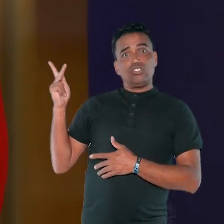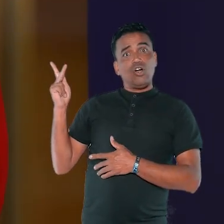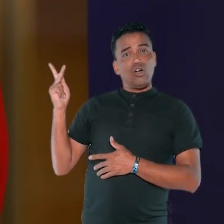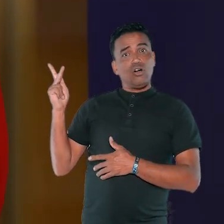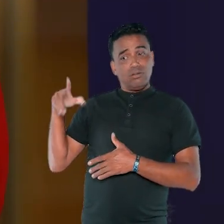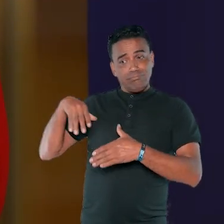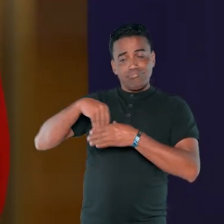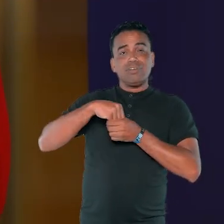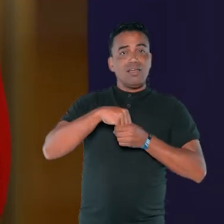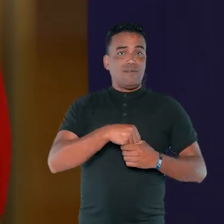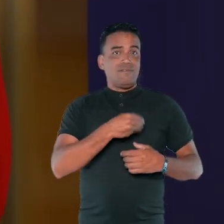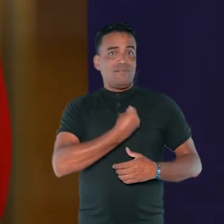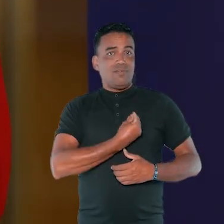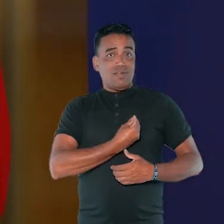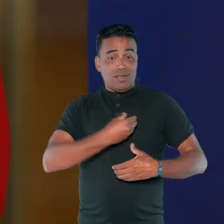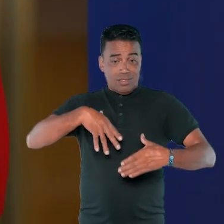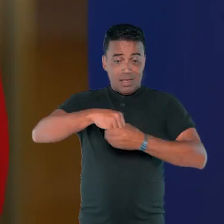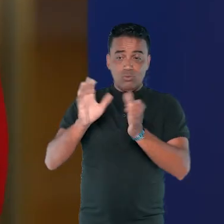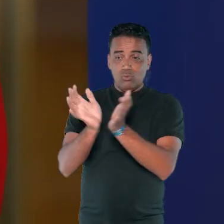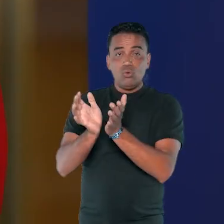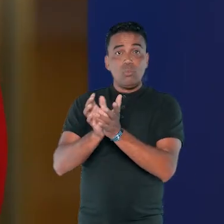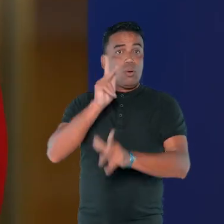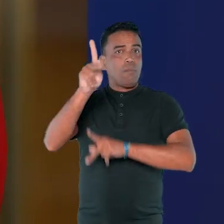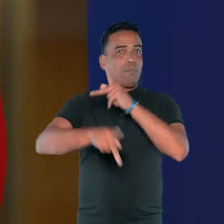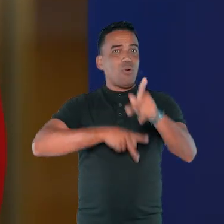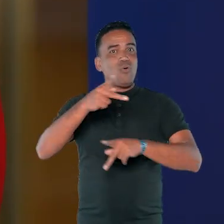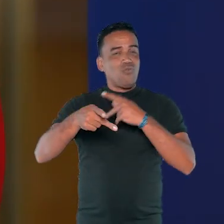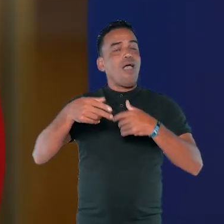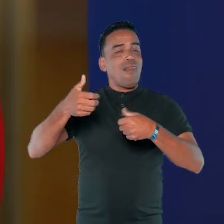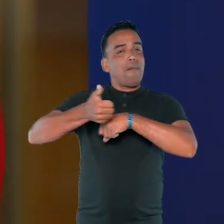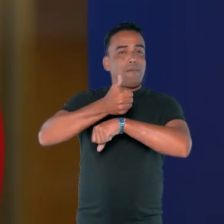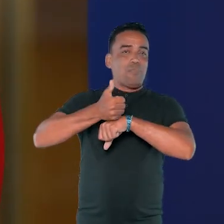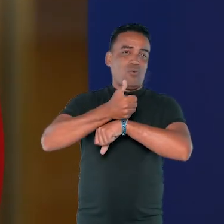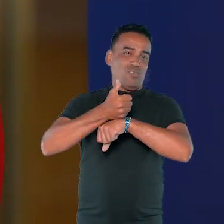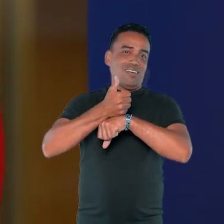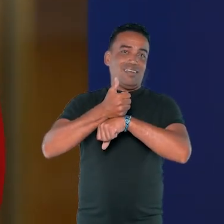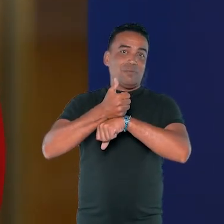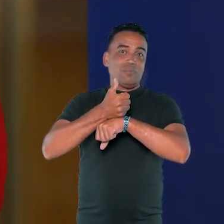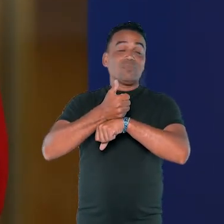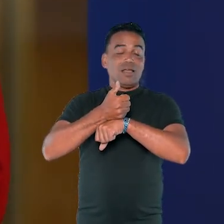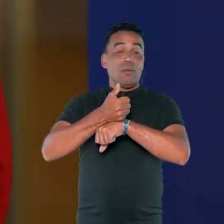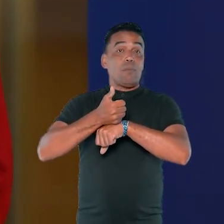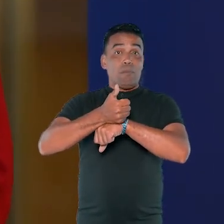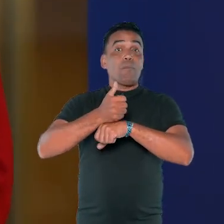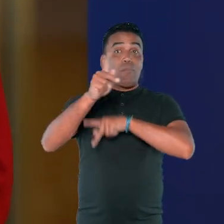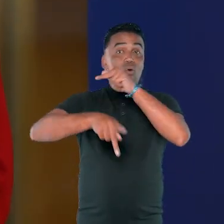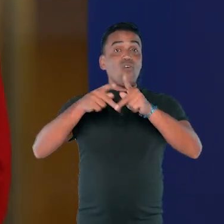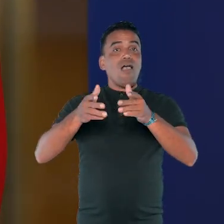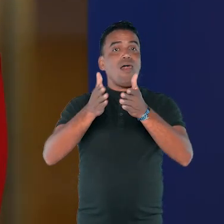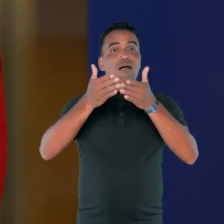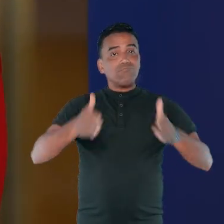sua célula. O povo era seu hobby e profissão. O povo era seu Cristo e